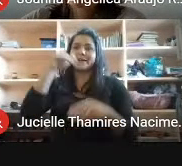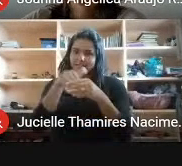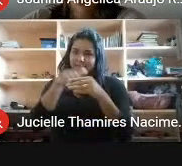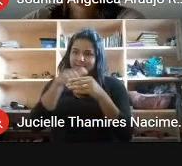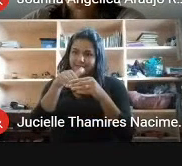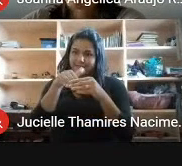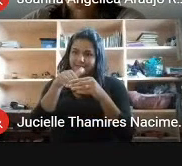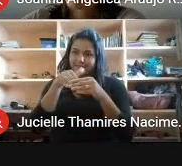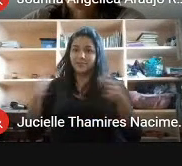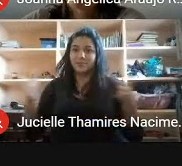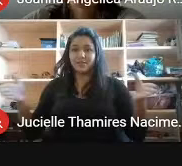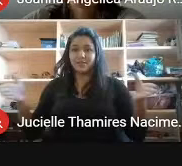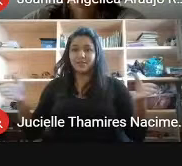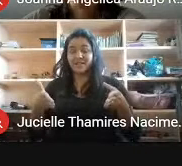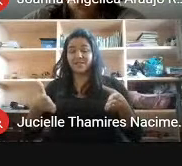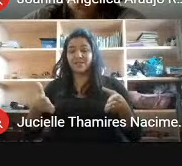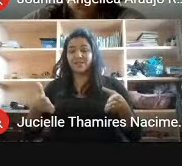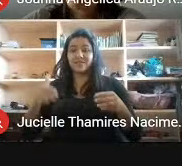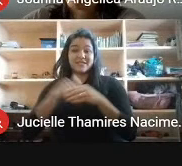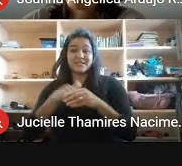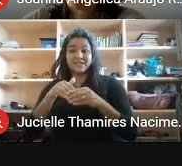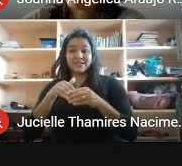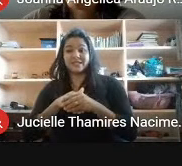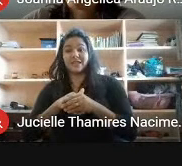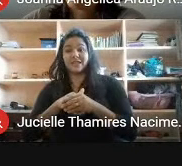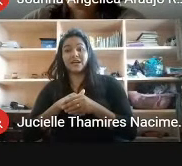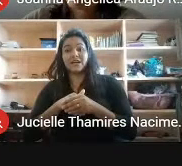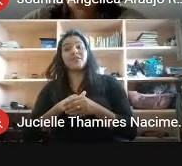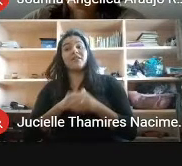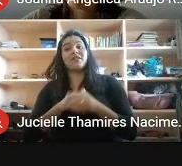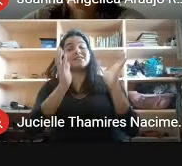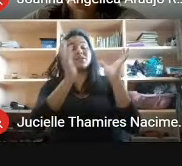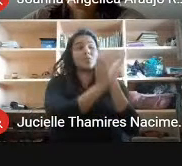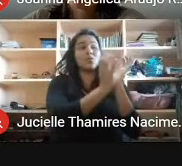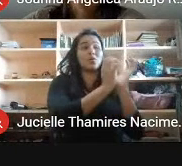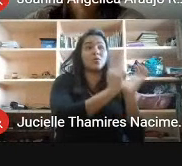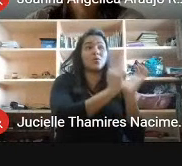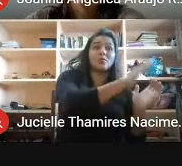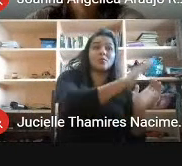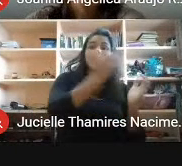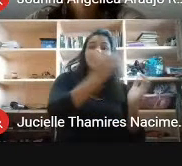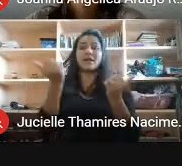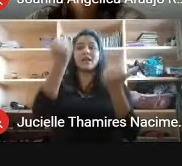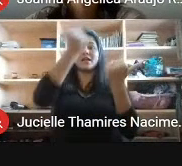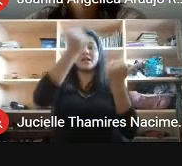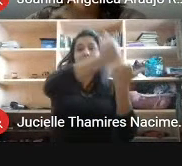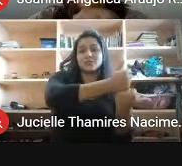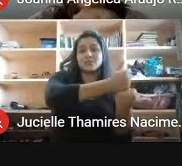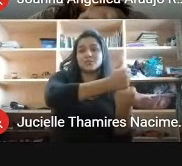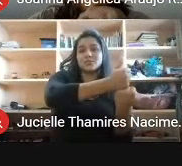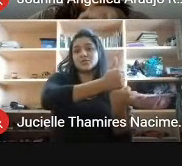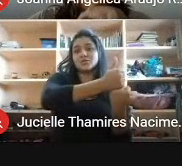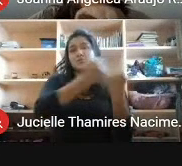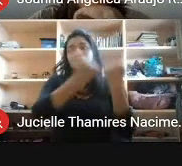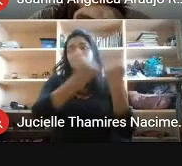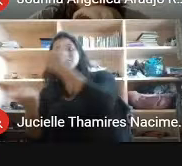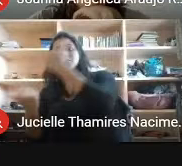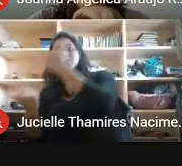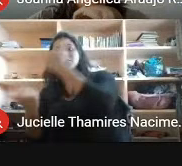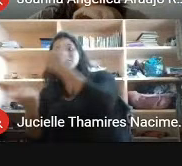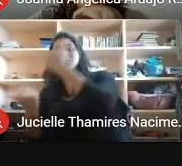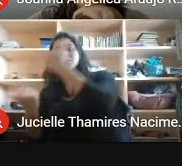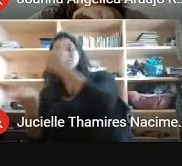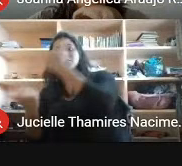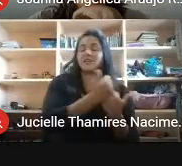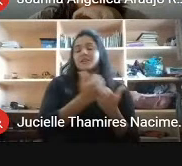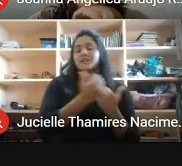E é efetivamente um elemento que a gente precisa se preocupar muito, a gente bate muito nessa tecla com os apoiadores, como é que esse